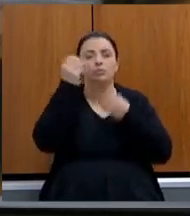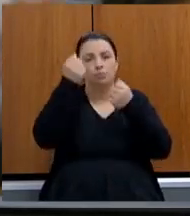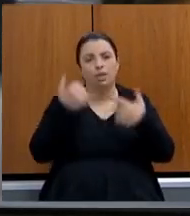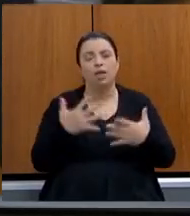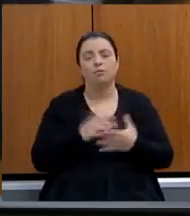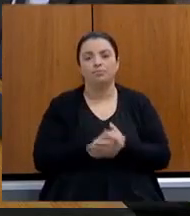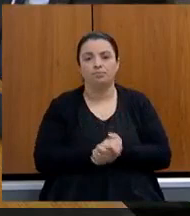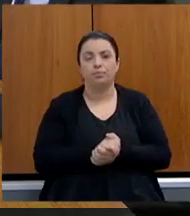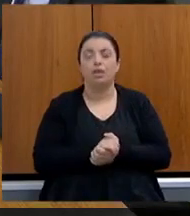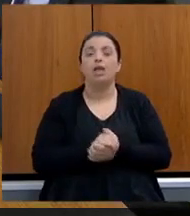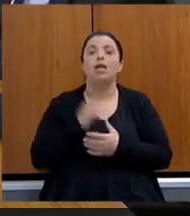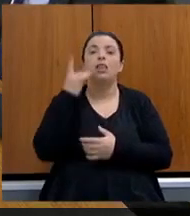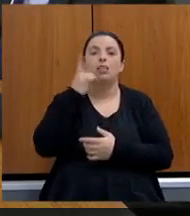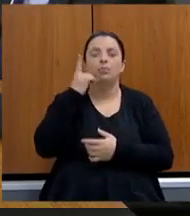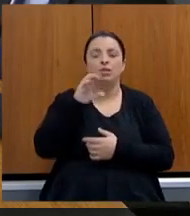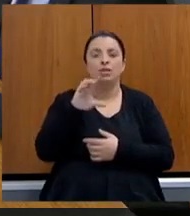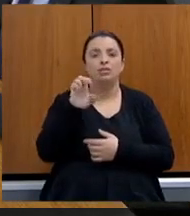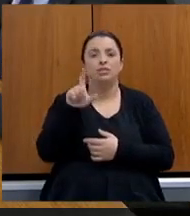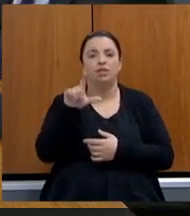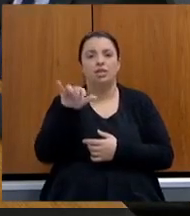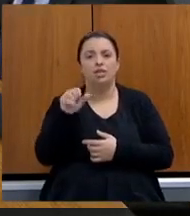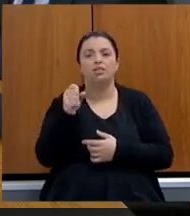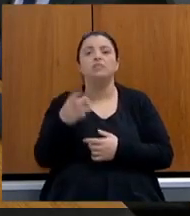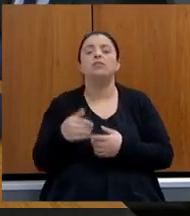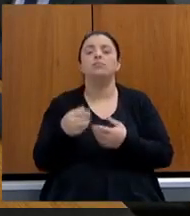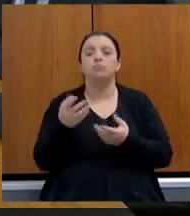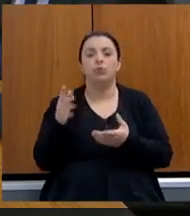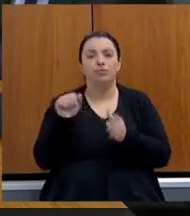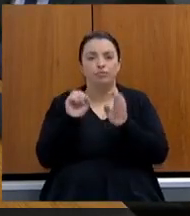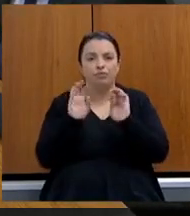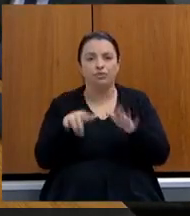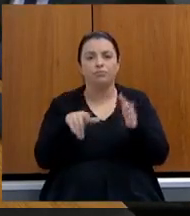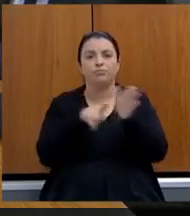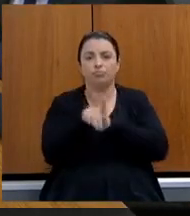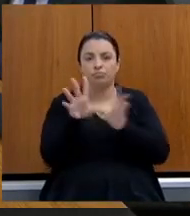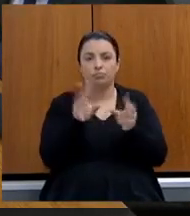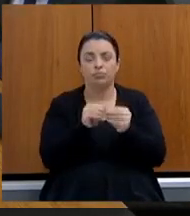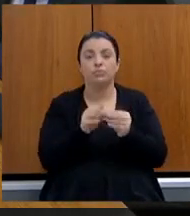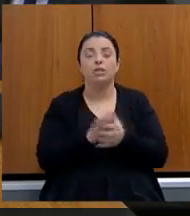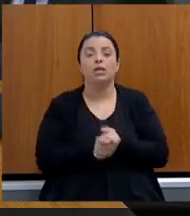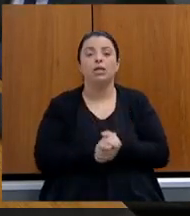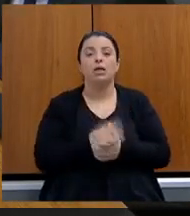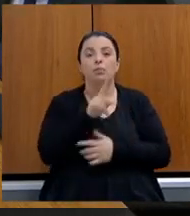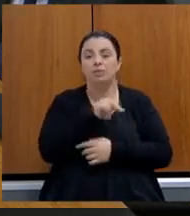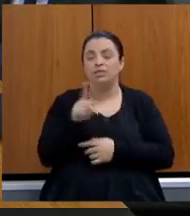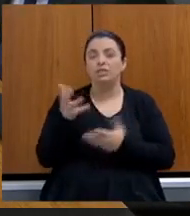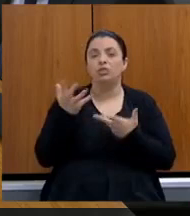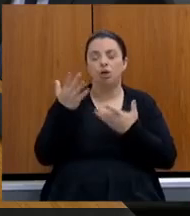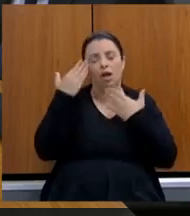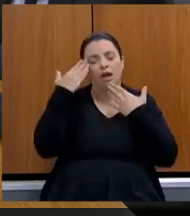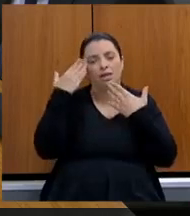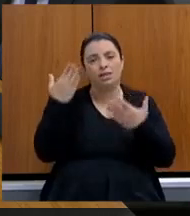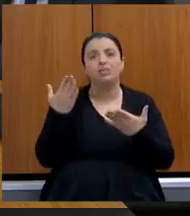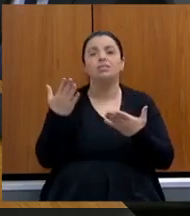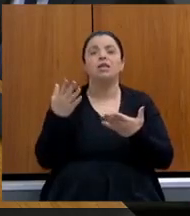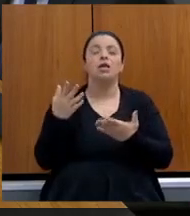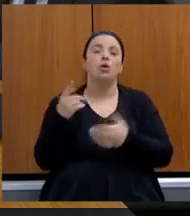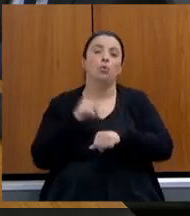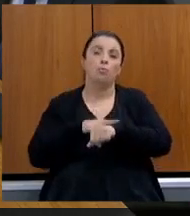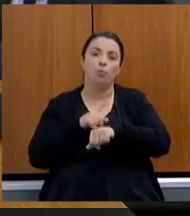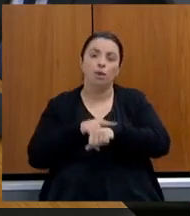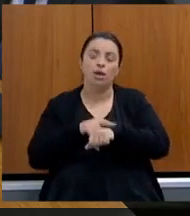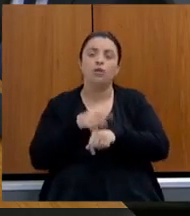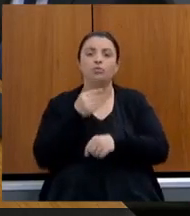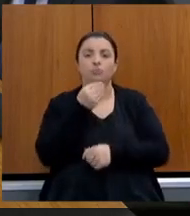o resultado feliz para suas considerações por favor Presidente eu quero agradecer agradecer a oportunidade